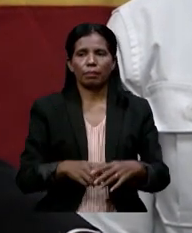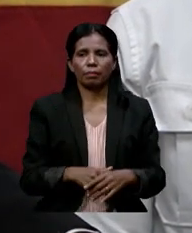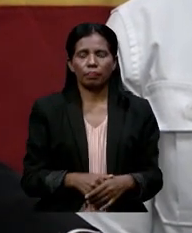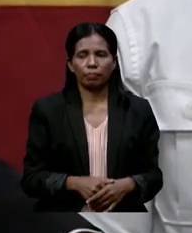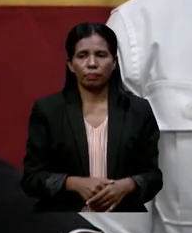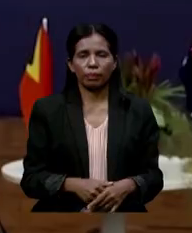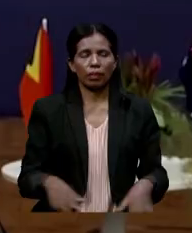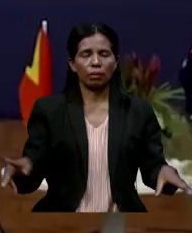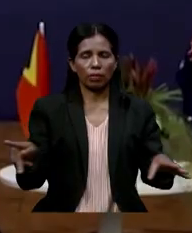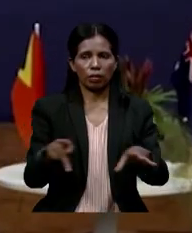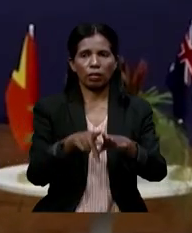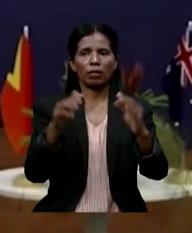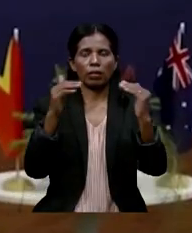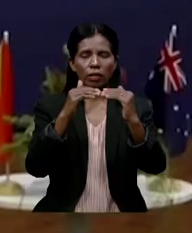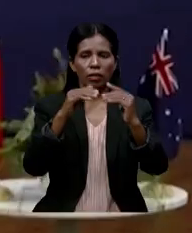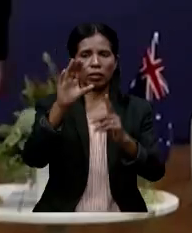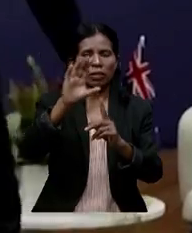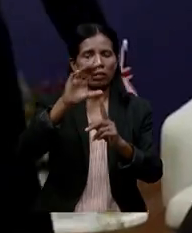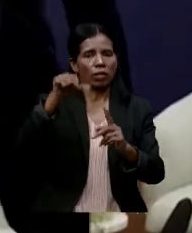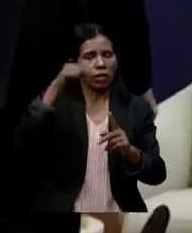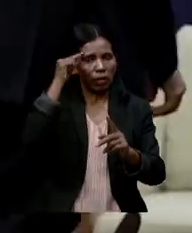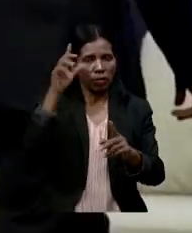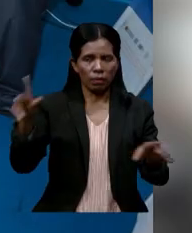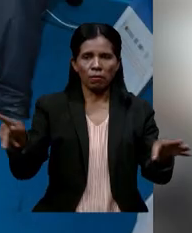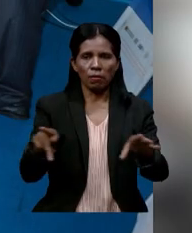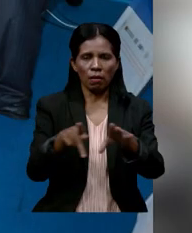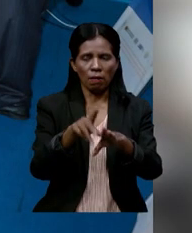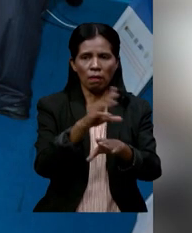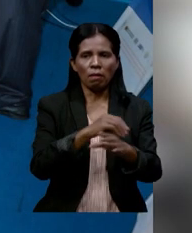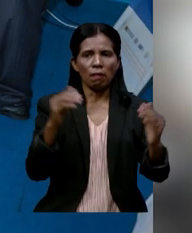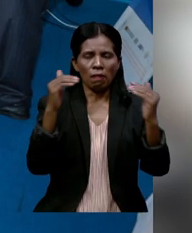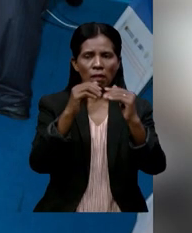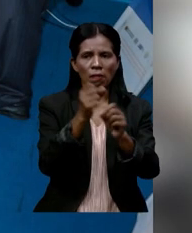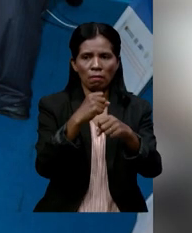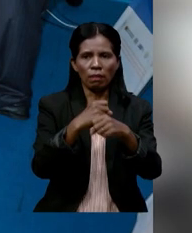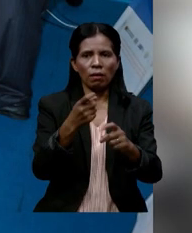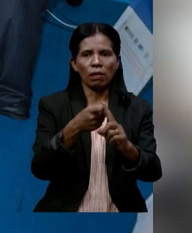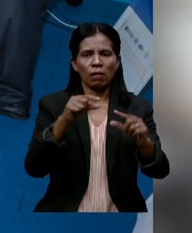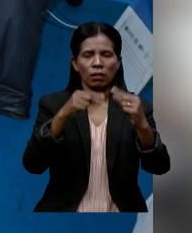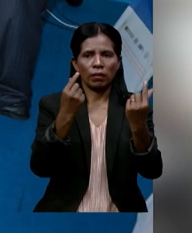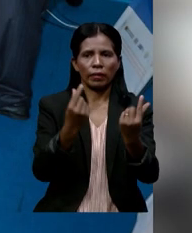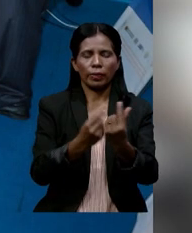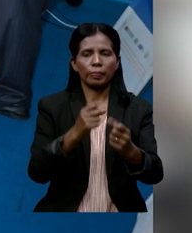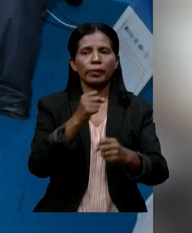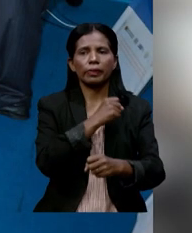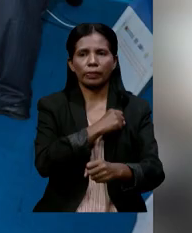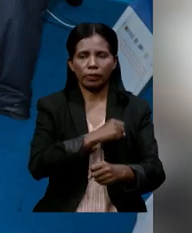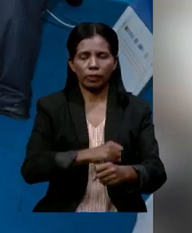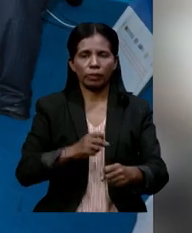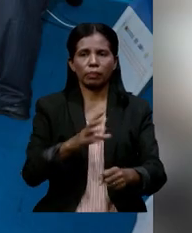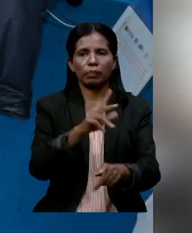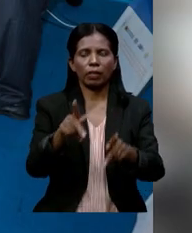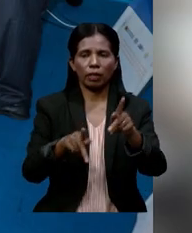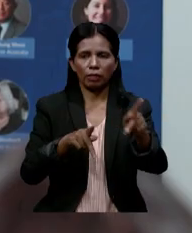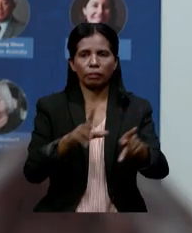Além de participar Cimeira, né, chefe de governo Mos participa e a palestra nebe Halahusi Grupo Solidariedade Merbomba Povo